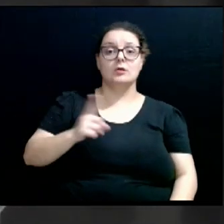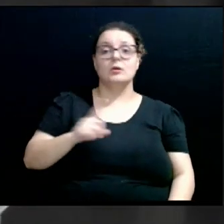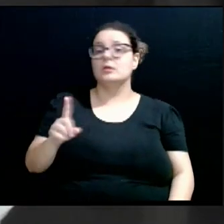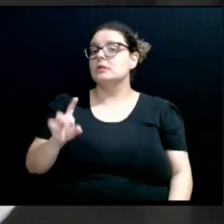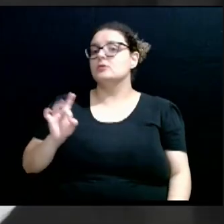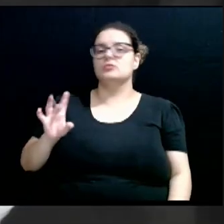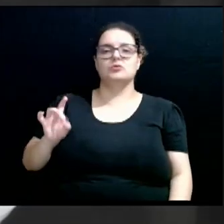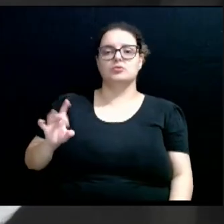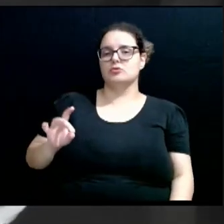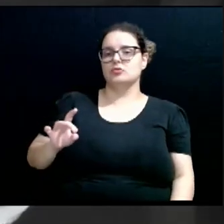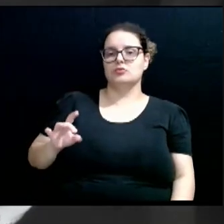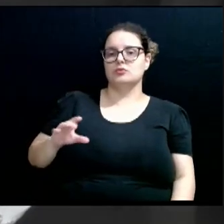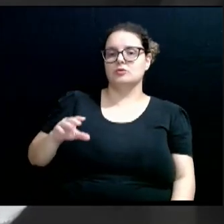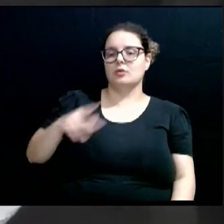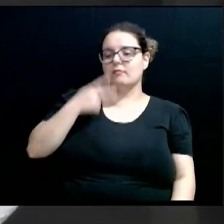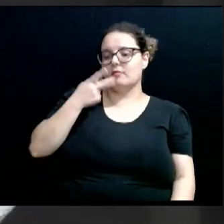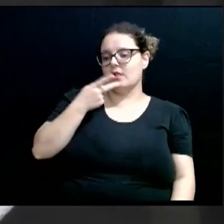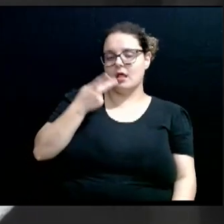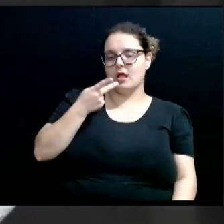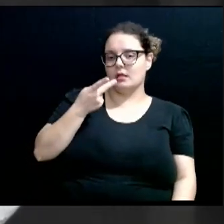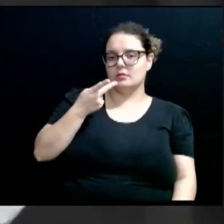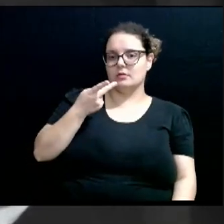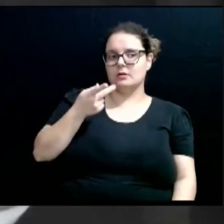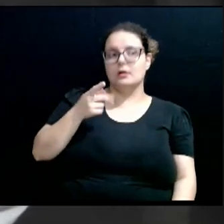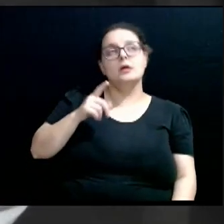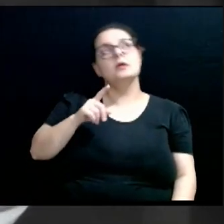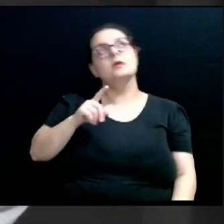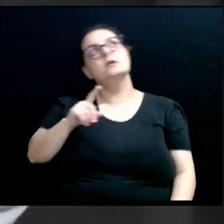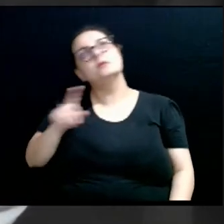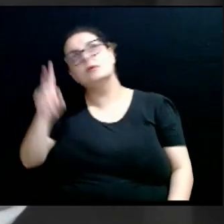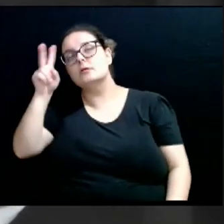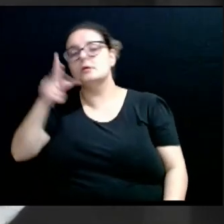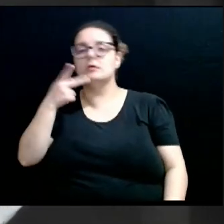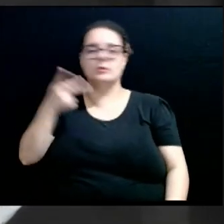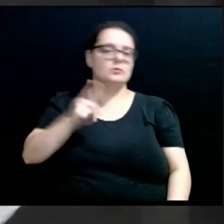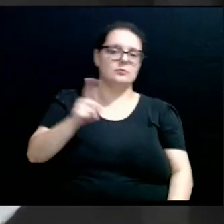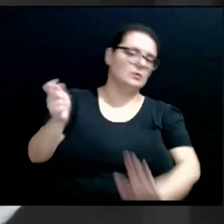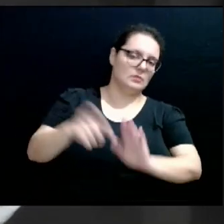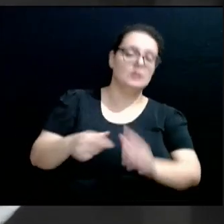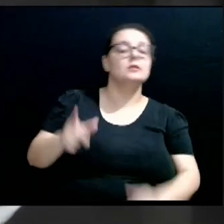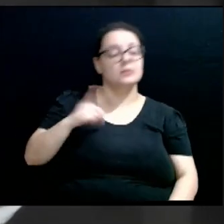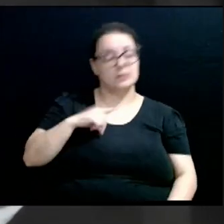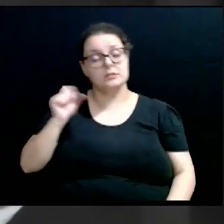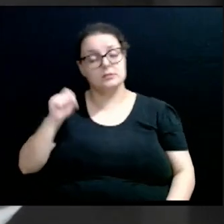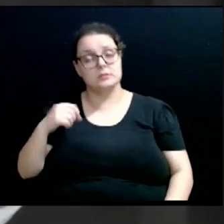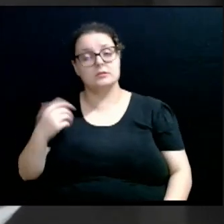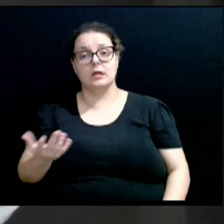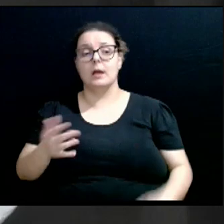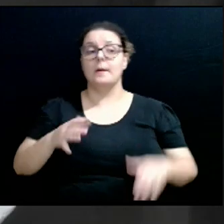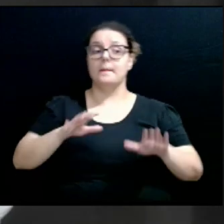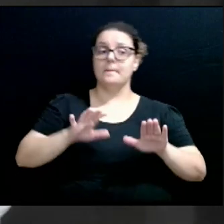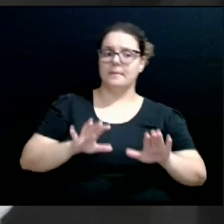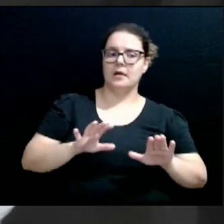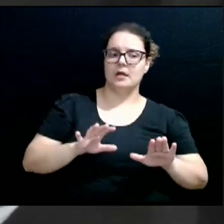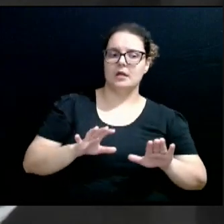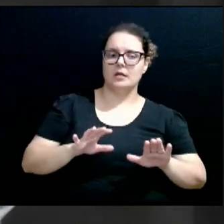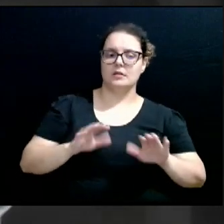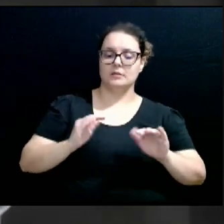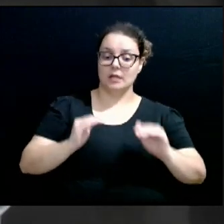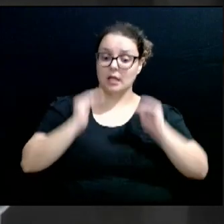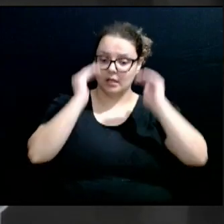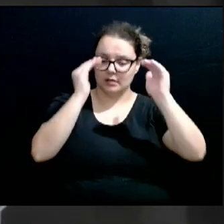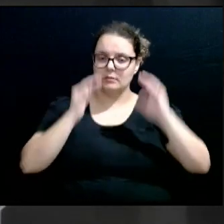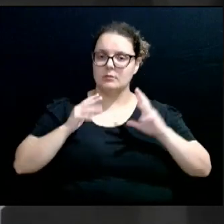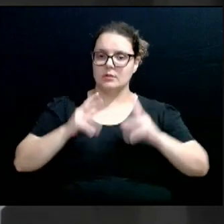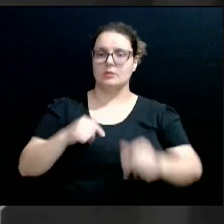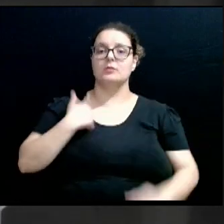orais. Não que as orais não tenham validade, entendeu? Mas que, acima de tudo, nós temos